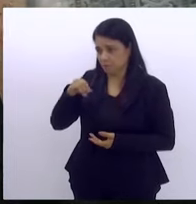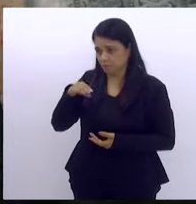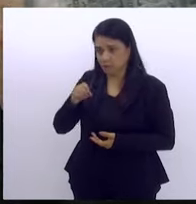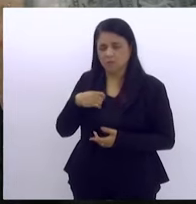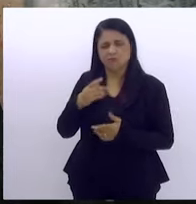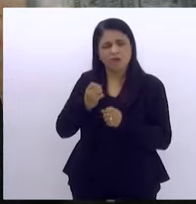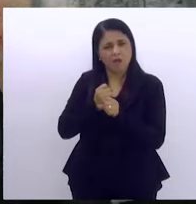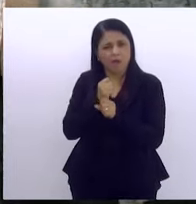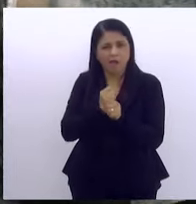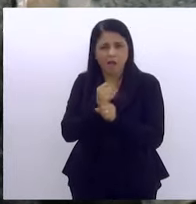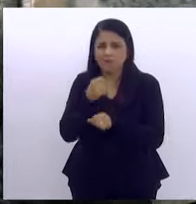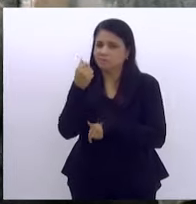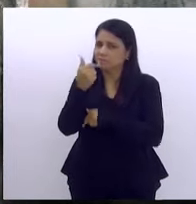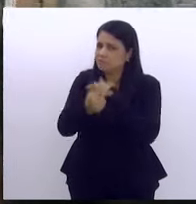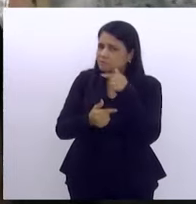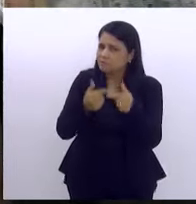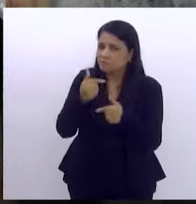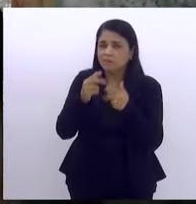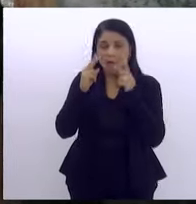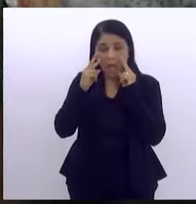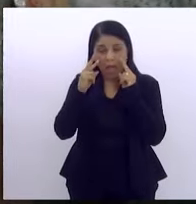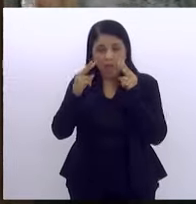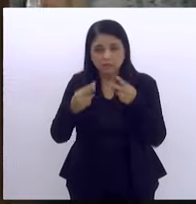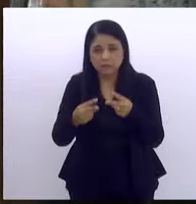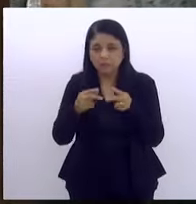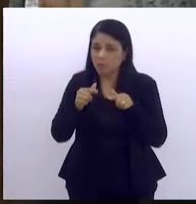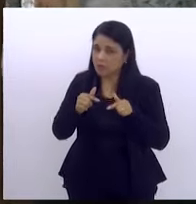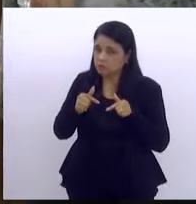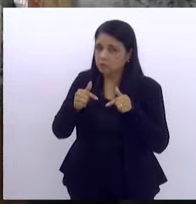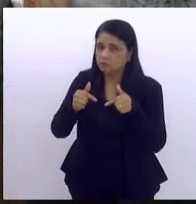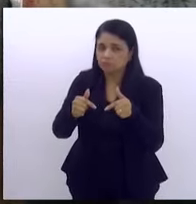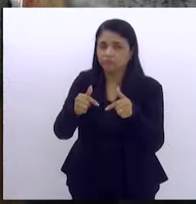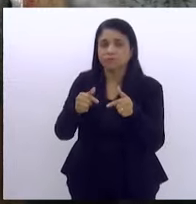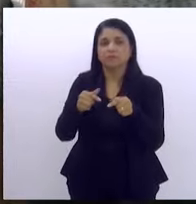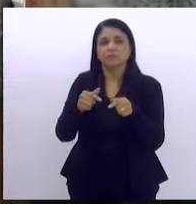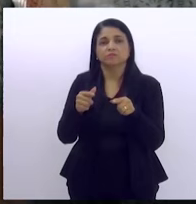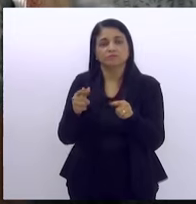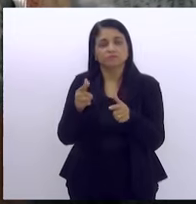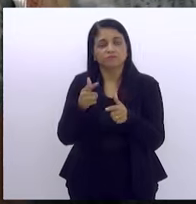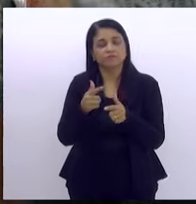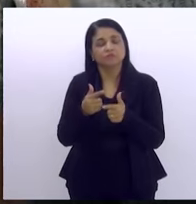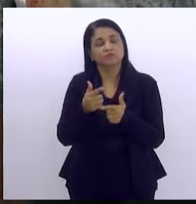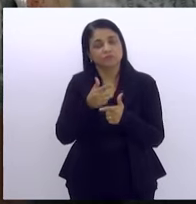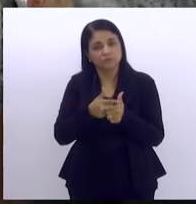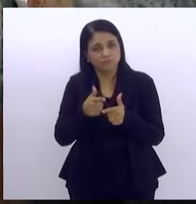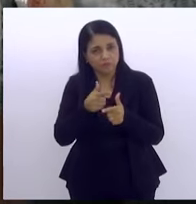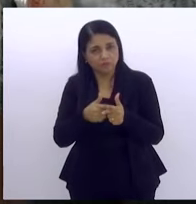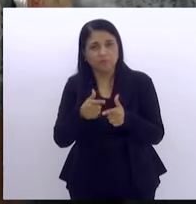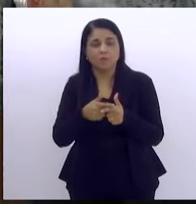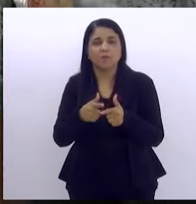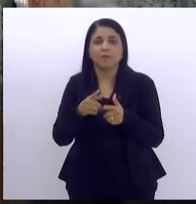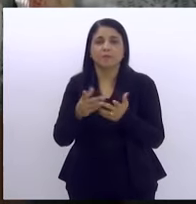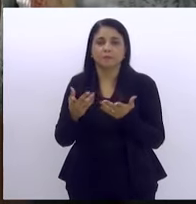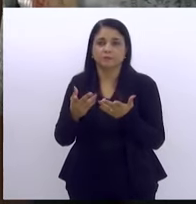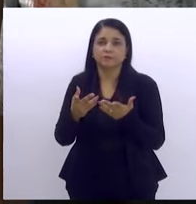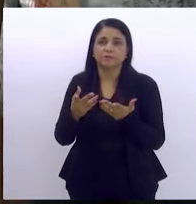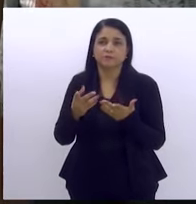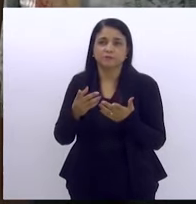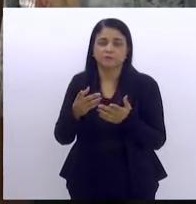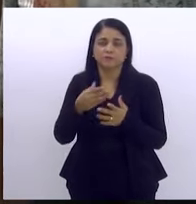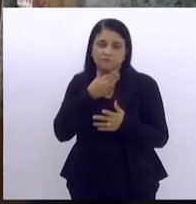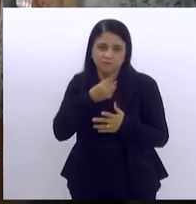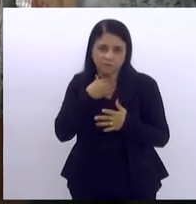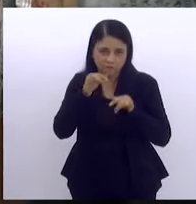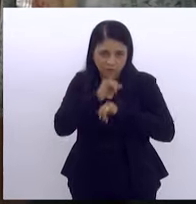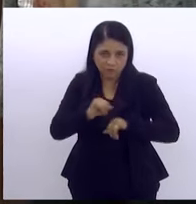de parlamento, trabalha muito atento e atuante às causas conjunturais, e esse projeto vem sendo necessário.